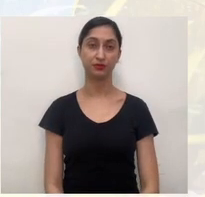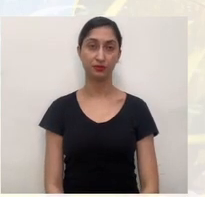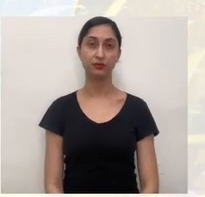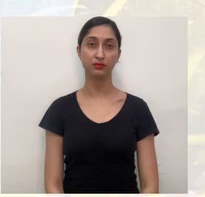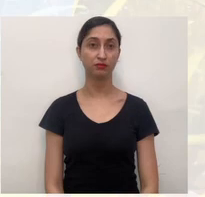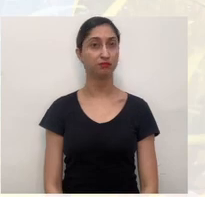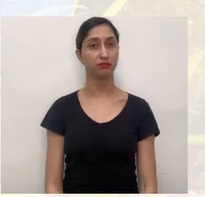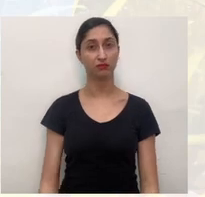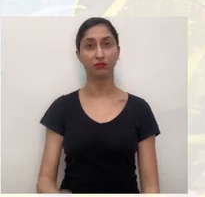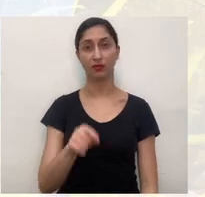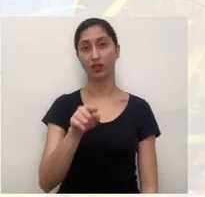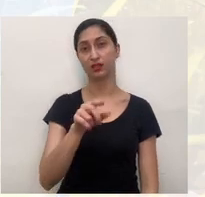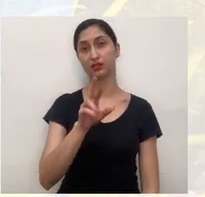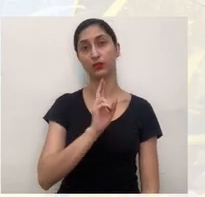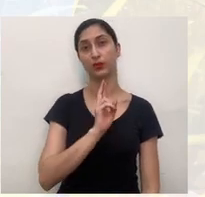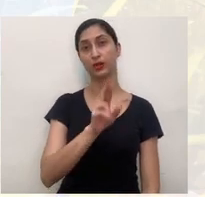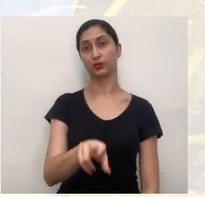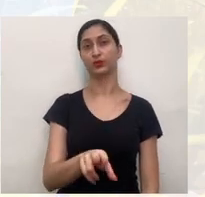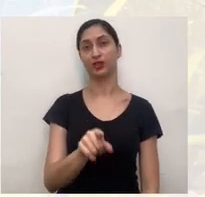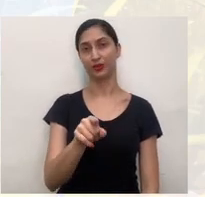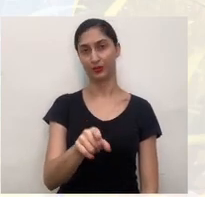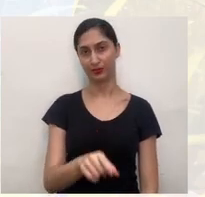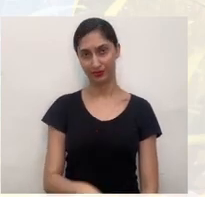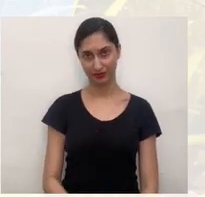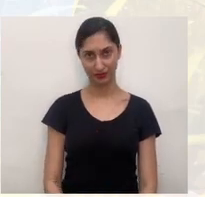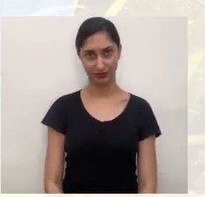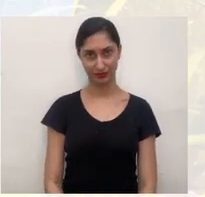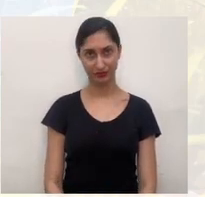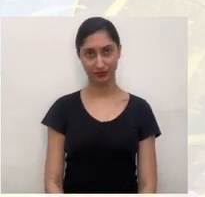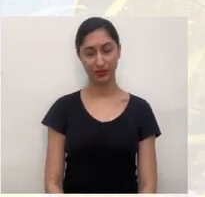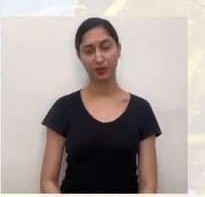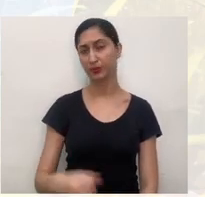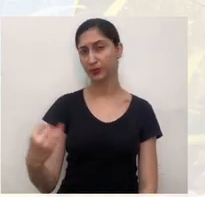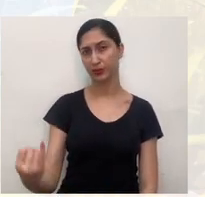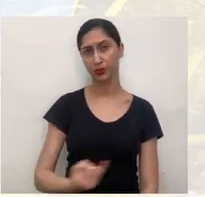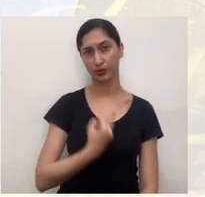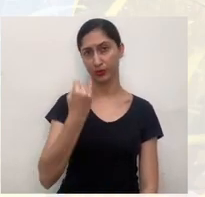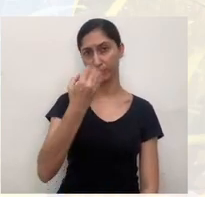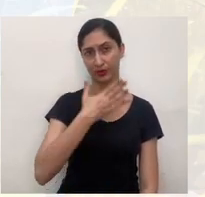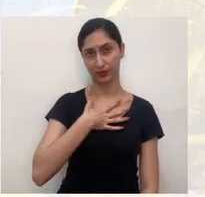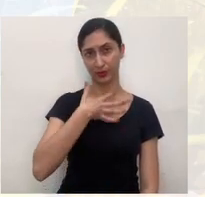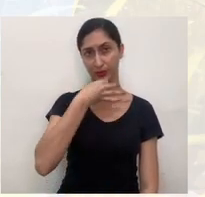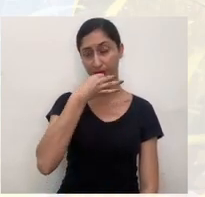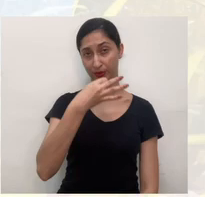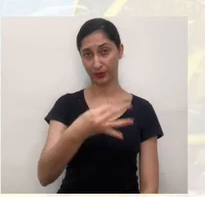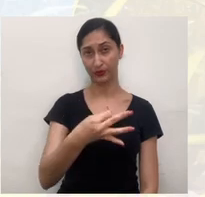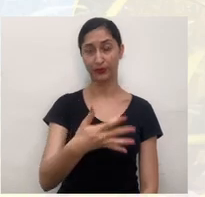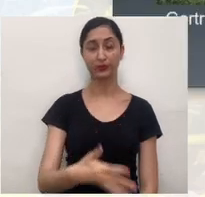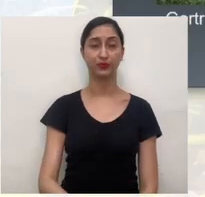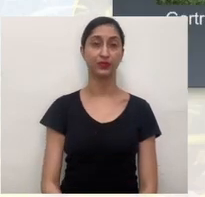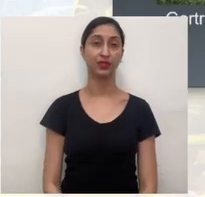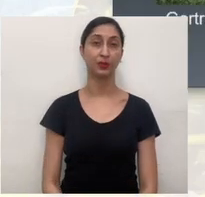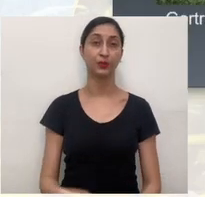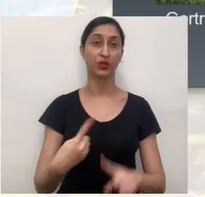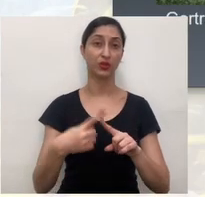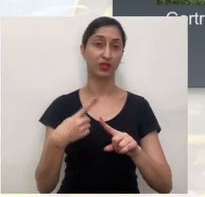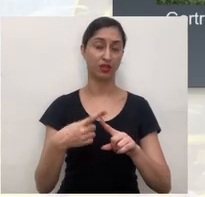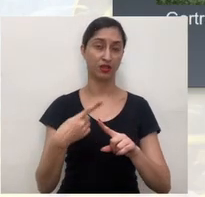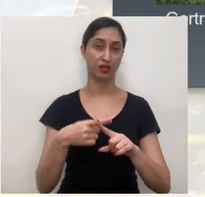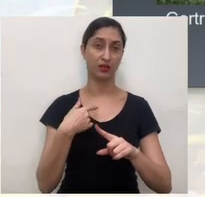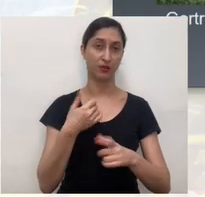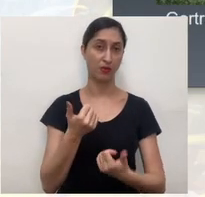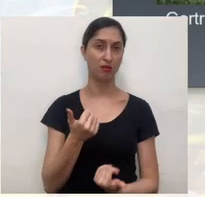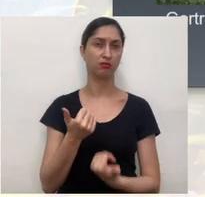esse é o resultado plástico, né? Isso é muito importante para mim, porque para reforçar o que eu